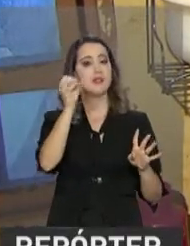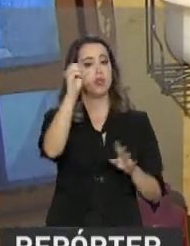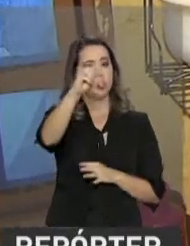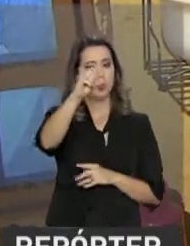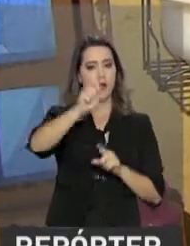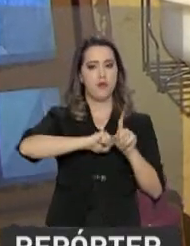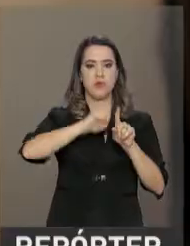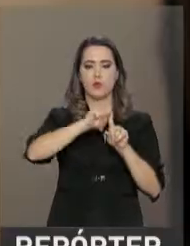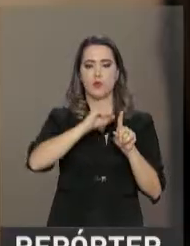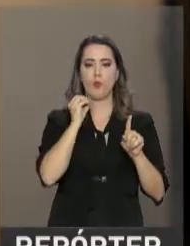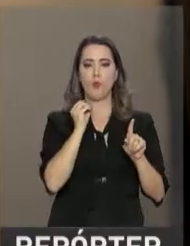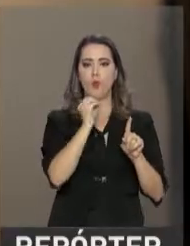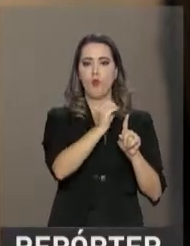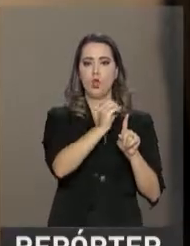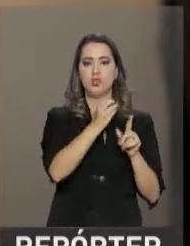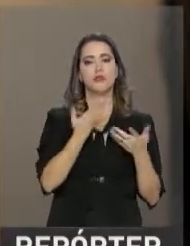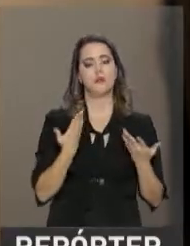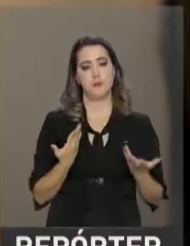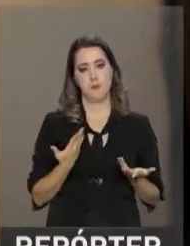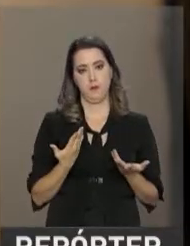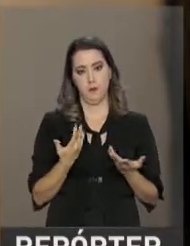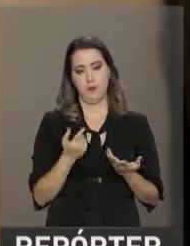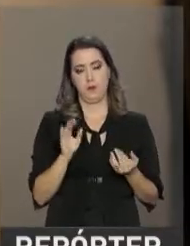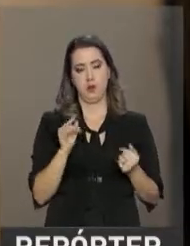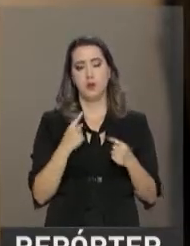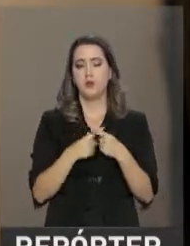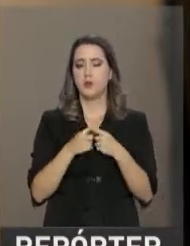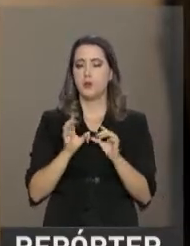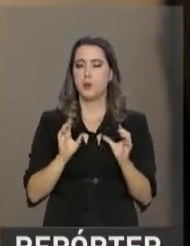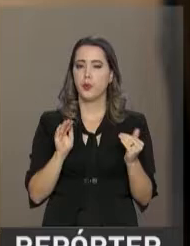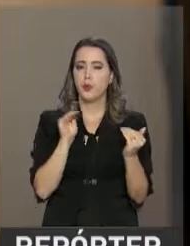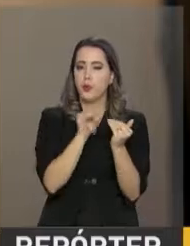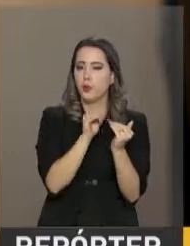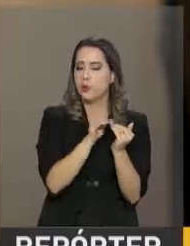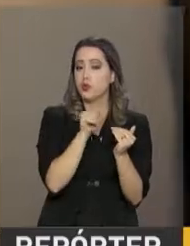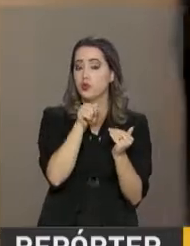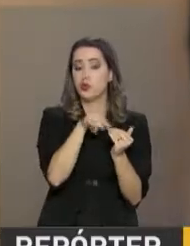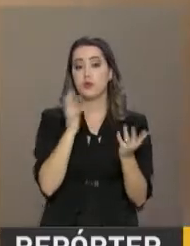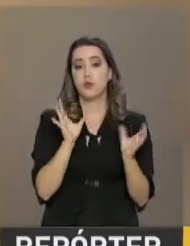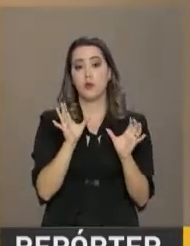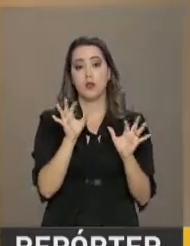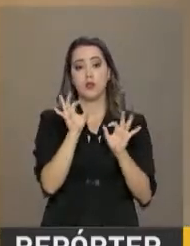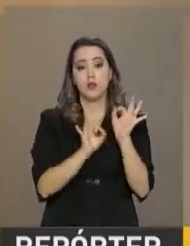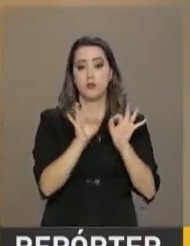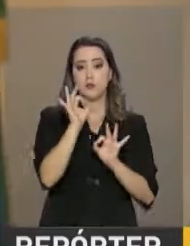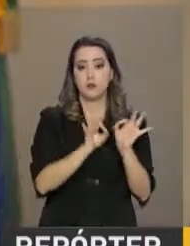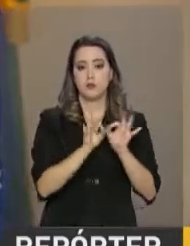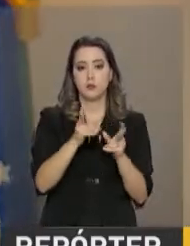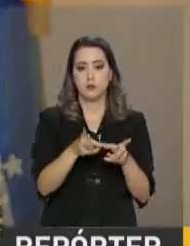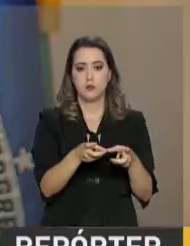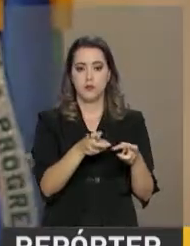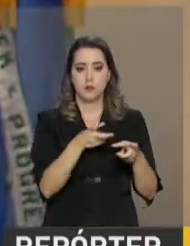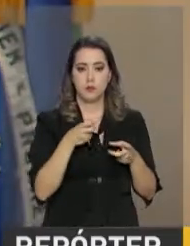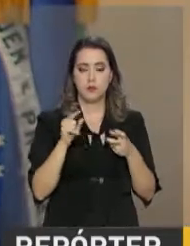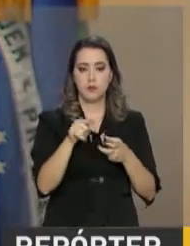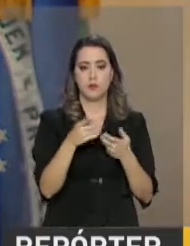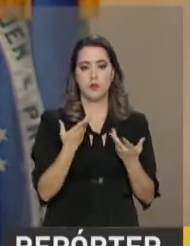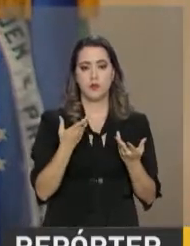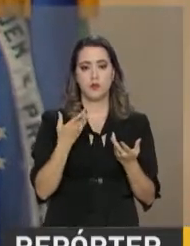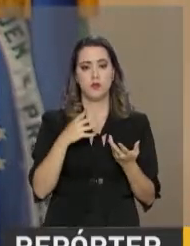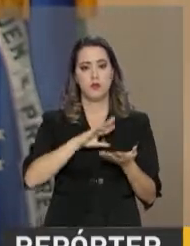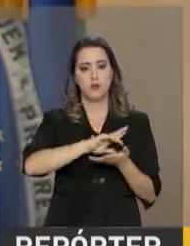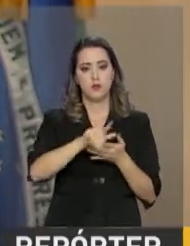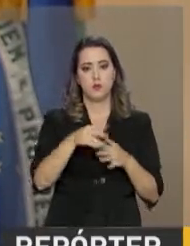gerada a principal medida foi a focalização do programa bolsa família através da verificação da consistência